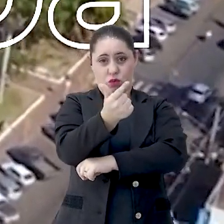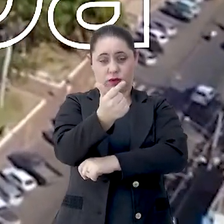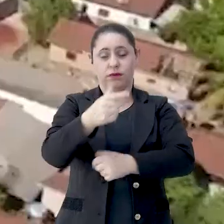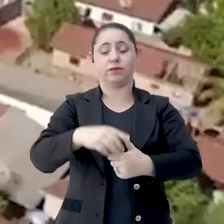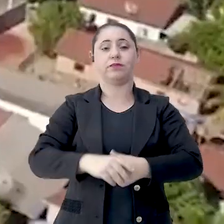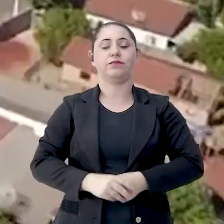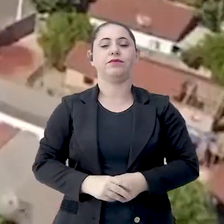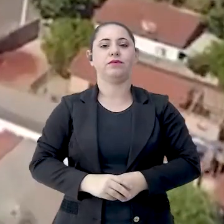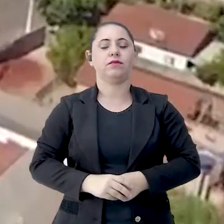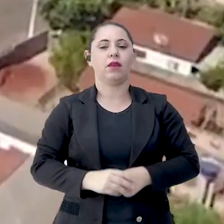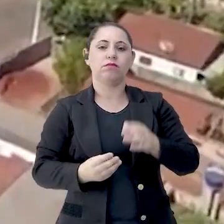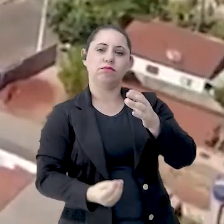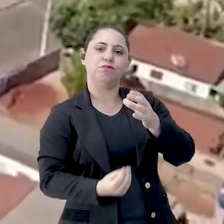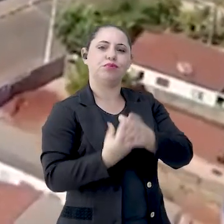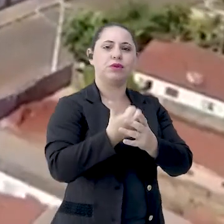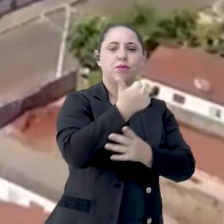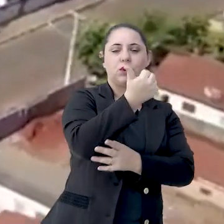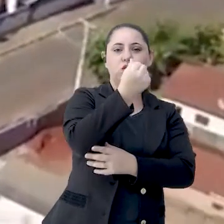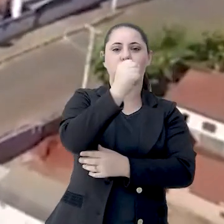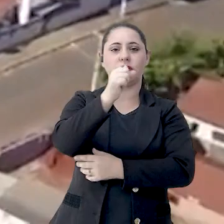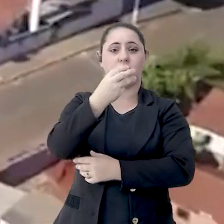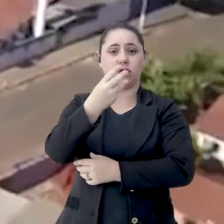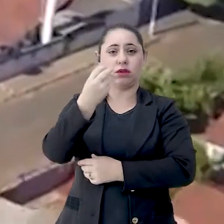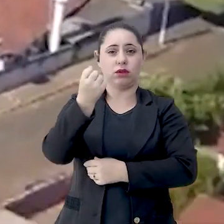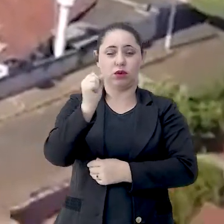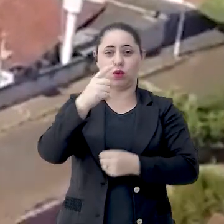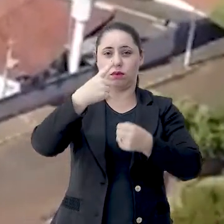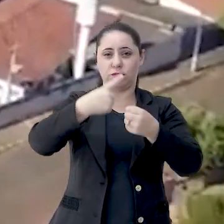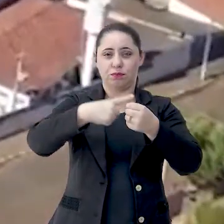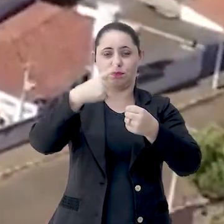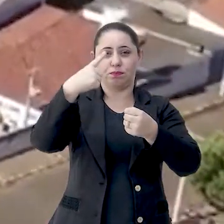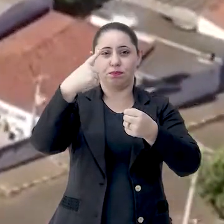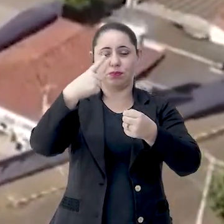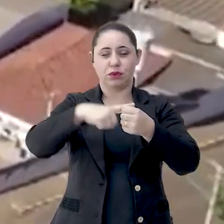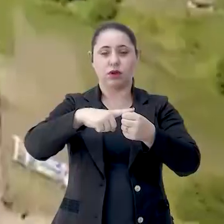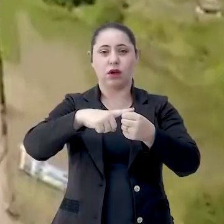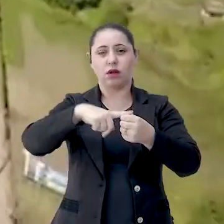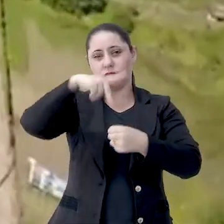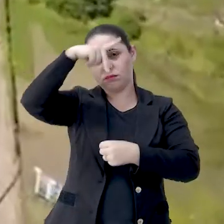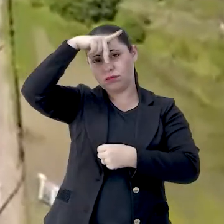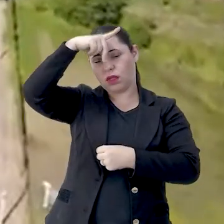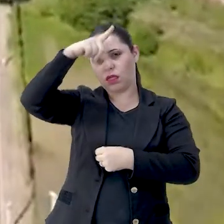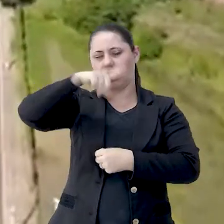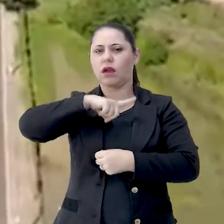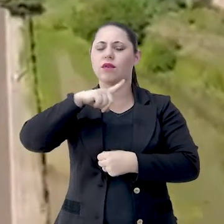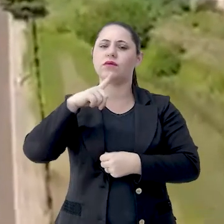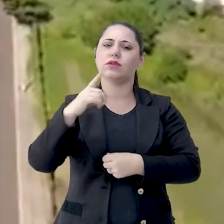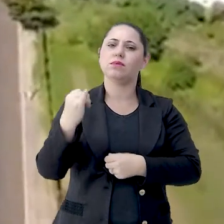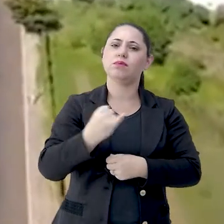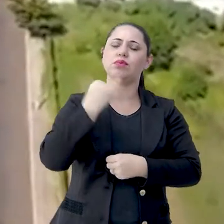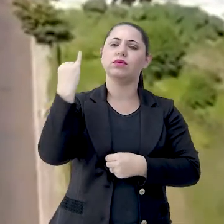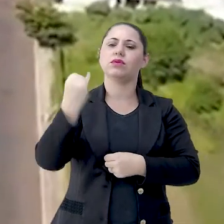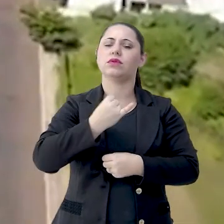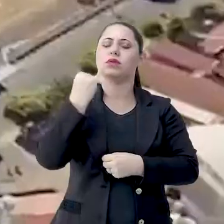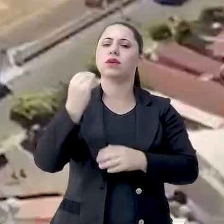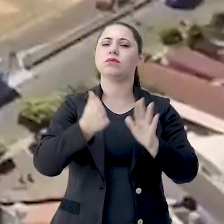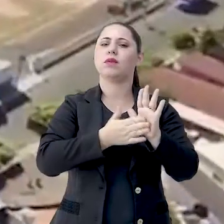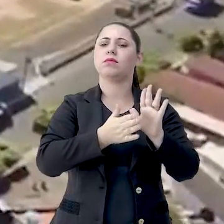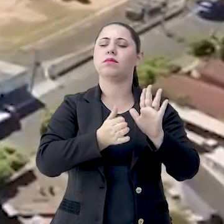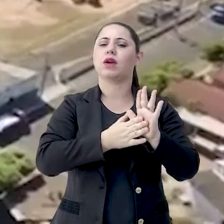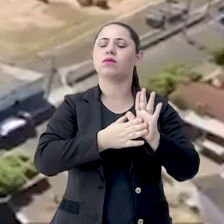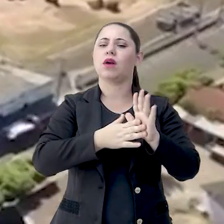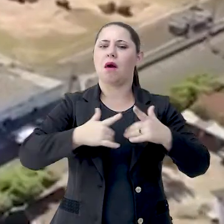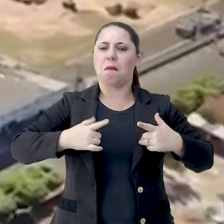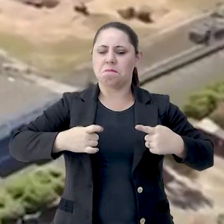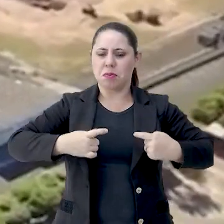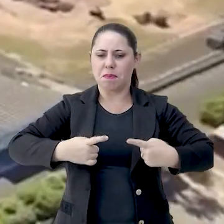Paraguai, pois foi rota de apoio logístico. Localiza-se estrategicamente em uma região de integração